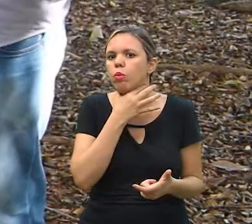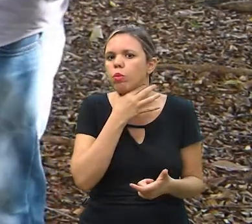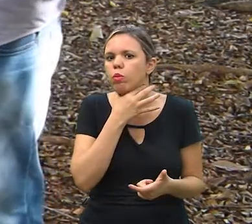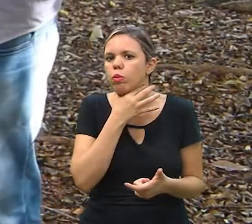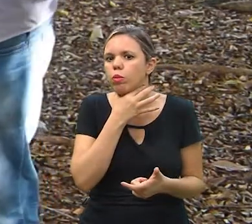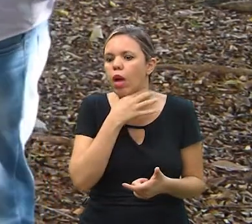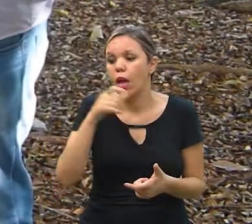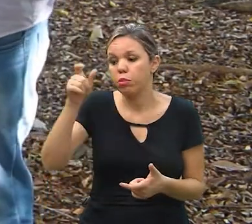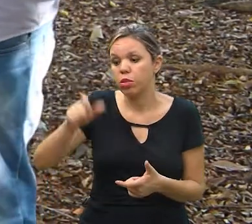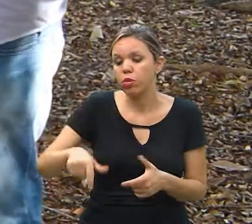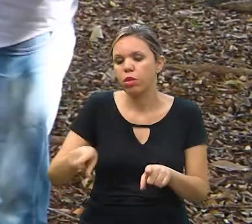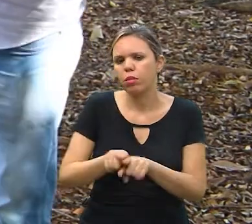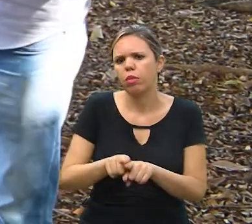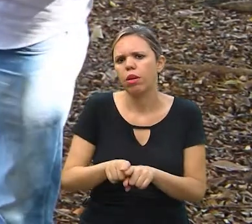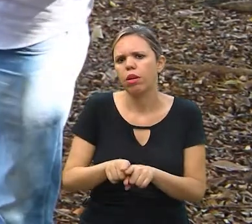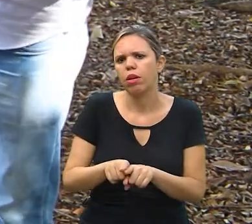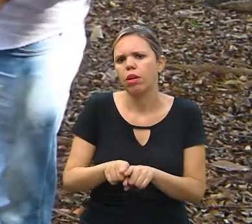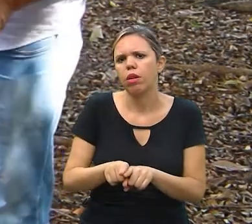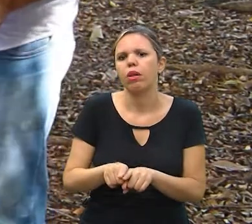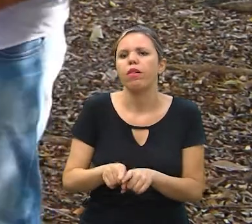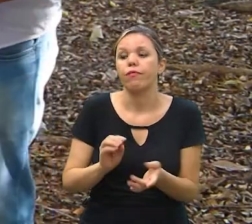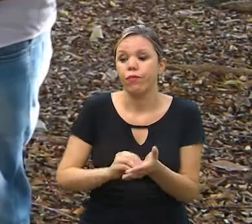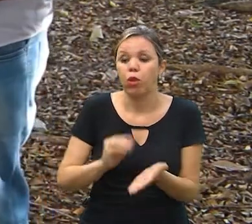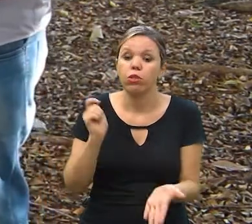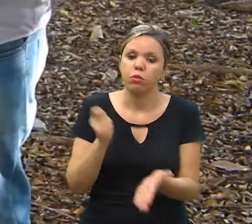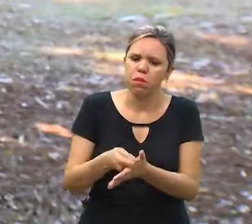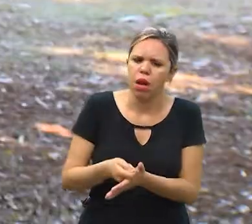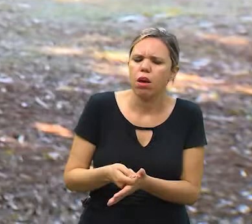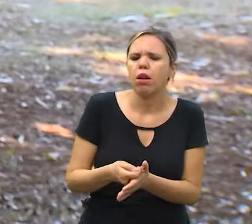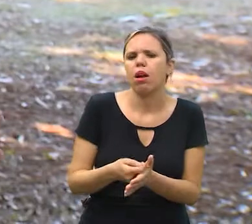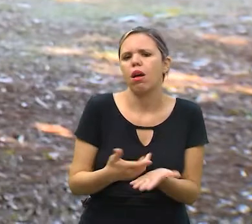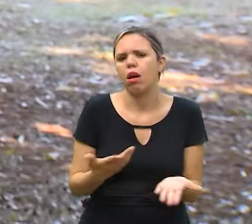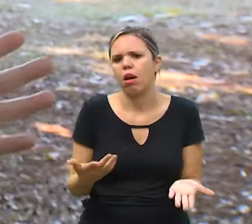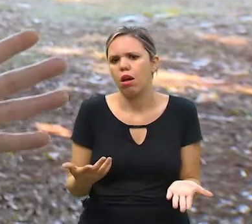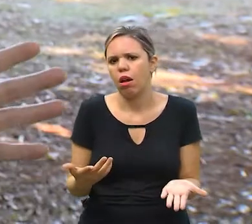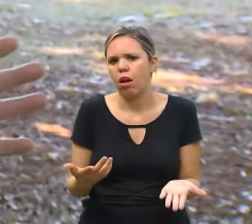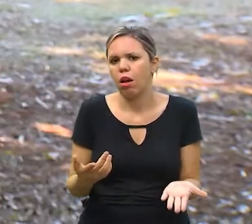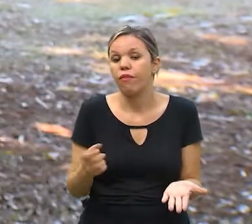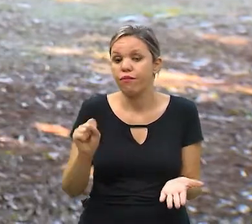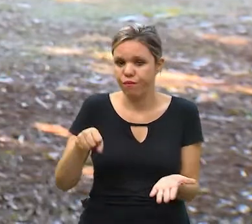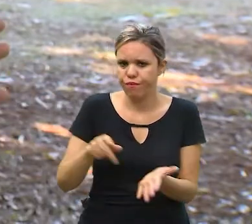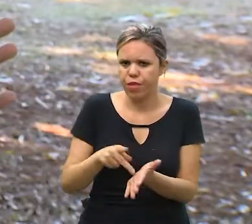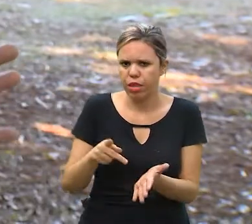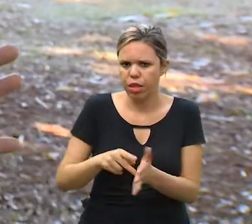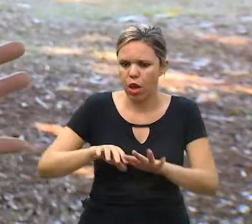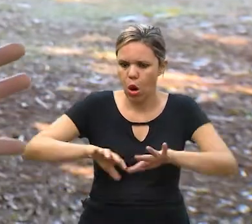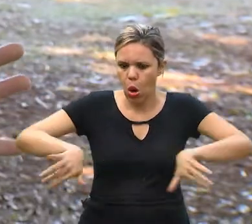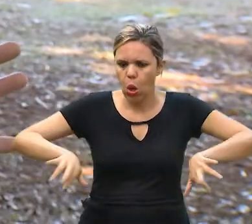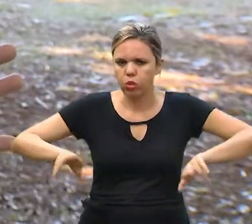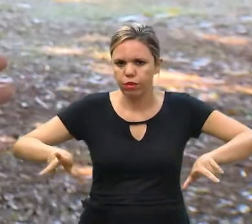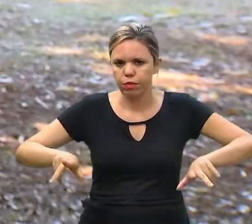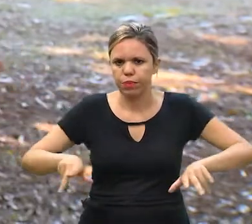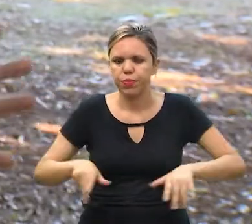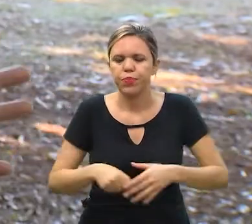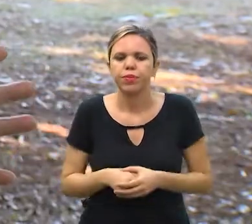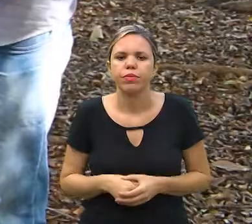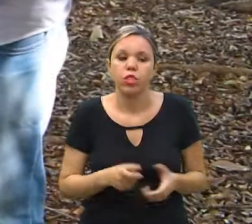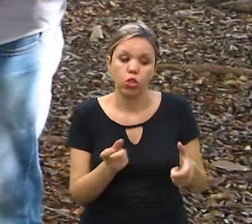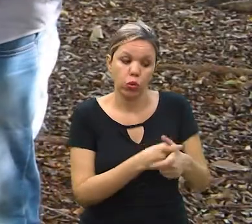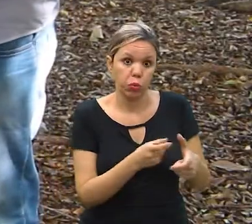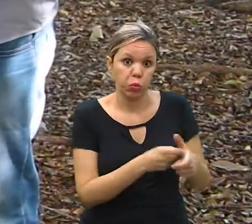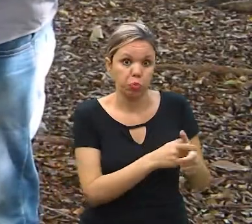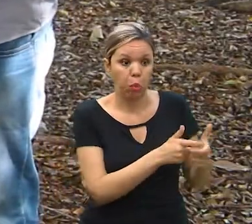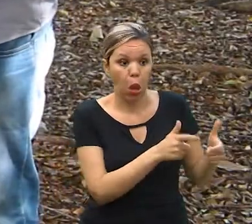da inadimplência, né? É preciso estar atento a isso. Sim, sem dúvida. Você mencionou bem, né? São 2 coisas diferentes. O